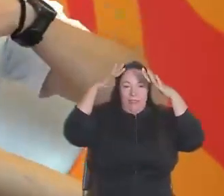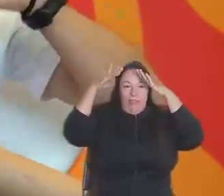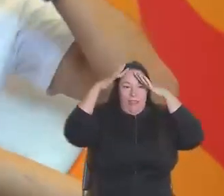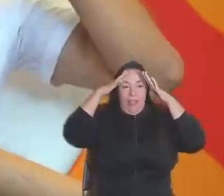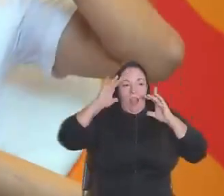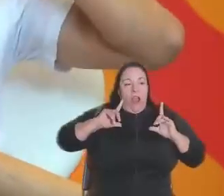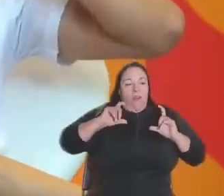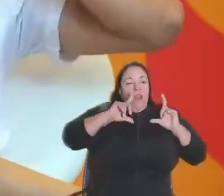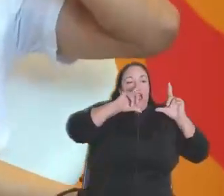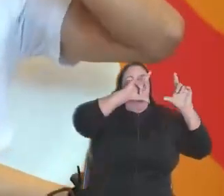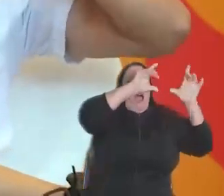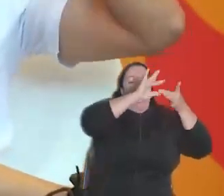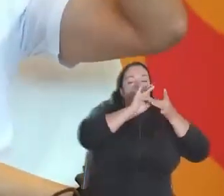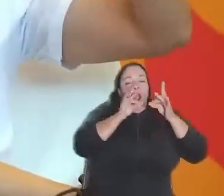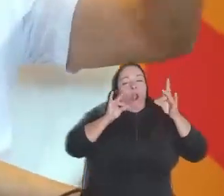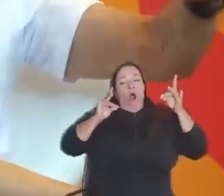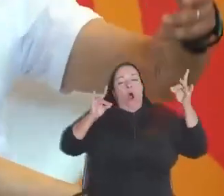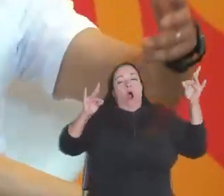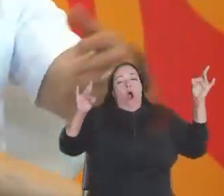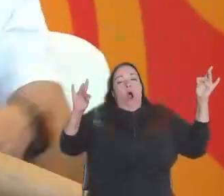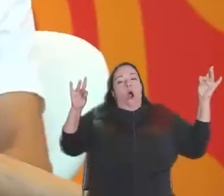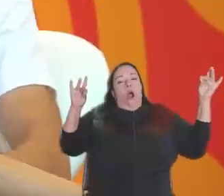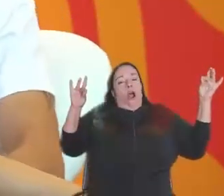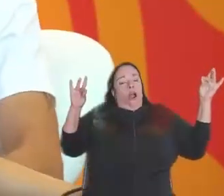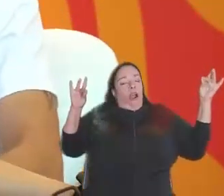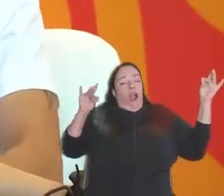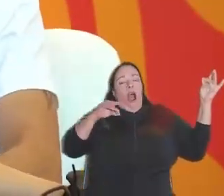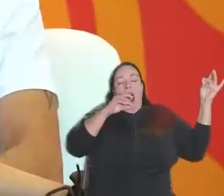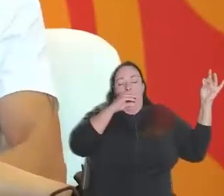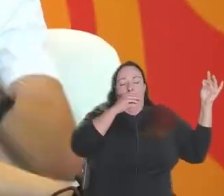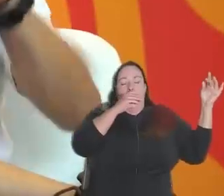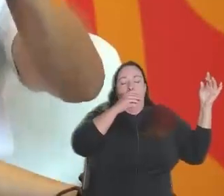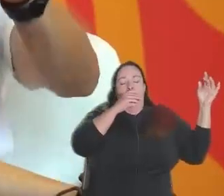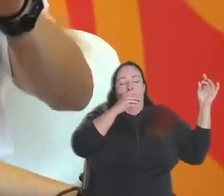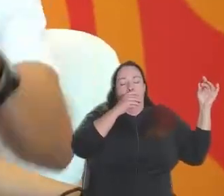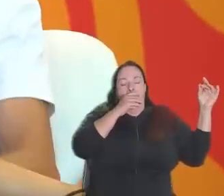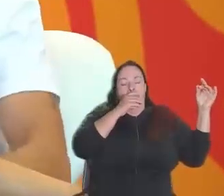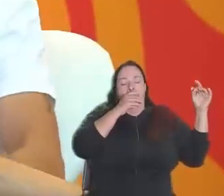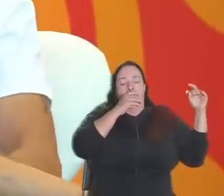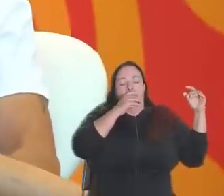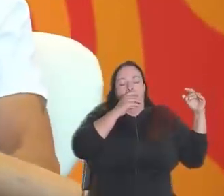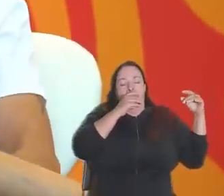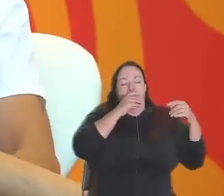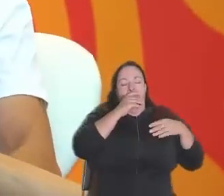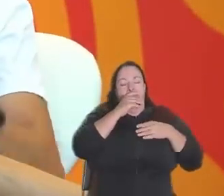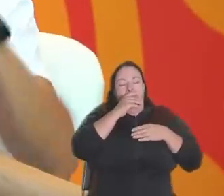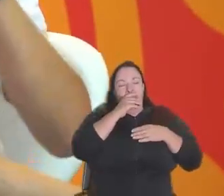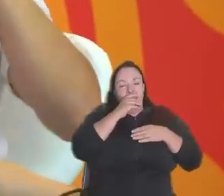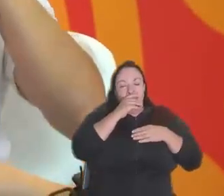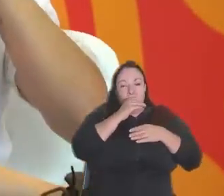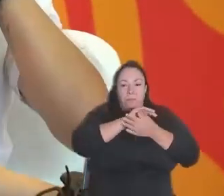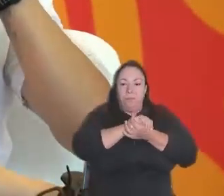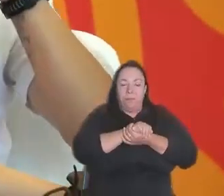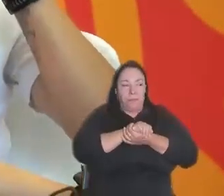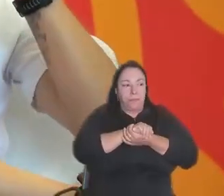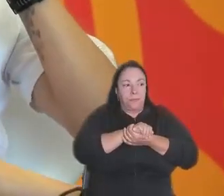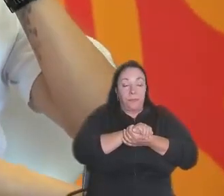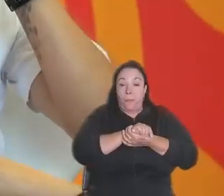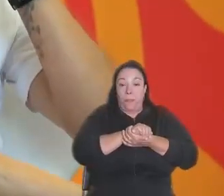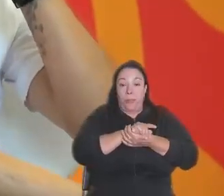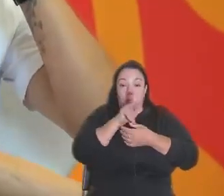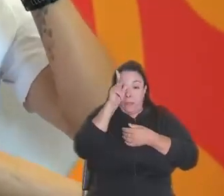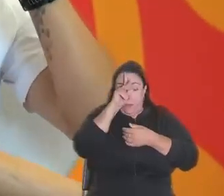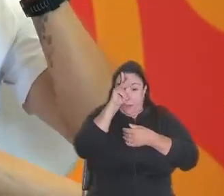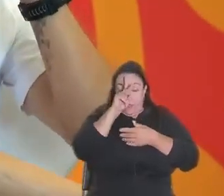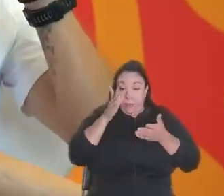longe. Eu me teletransportava para o Pantanal e imaginava lá naquela cena. Eu não me recordo